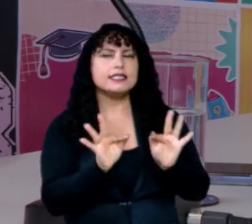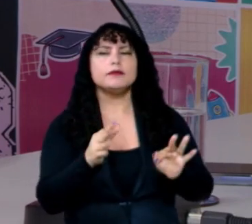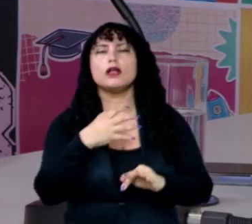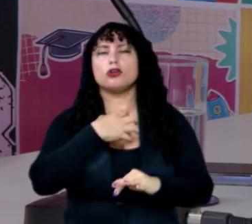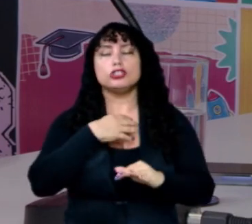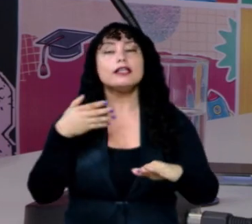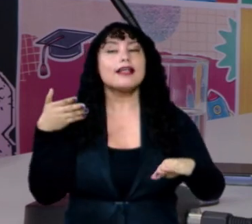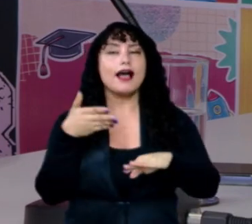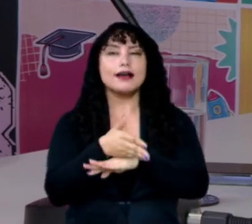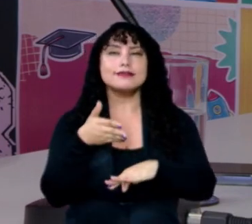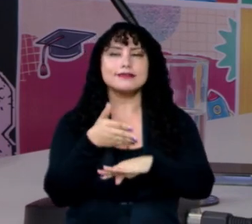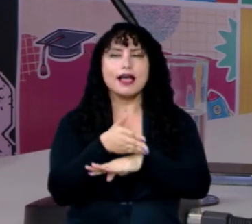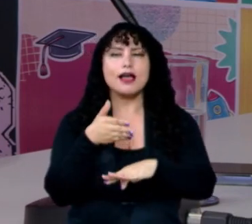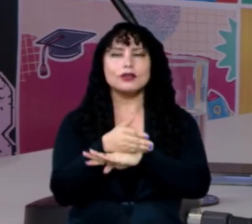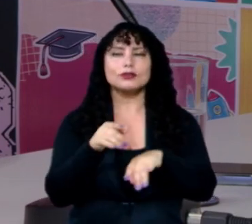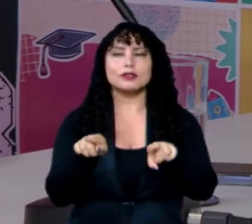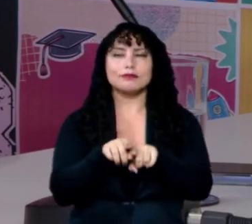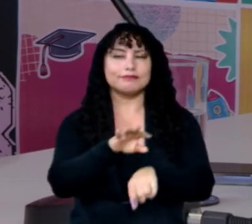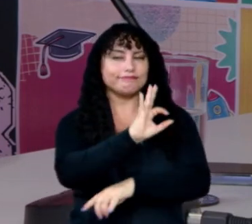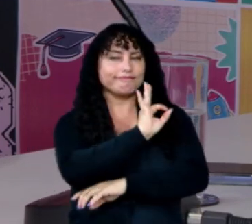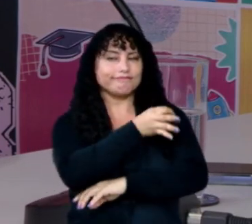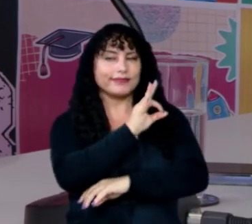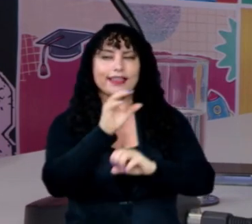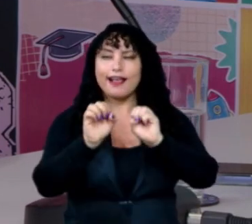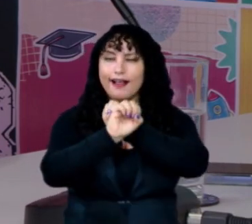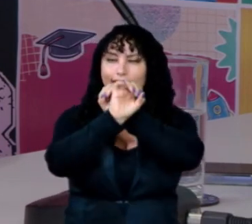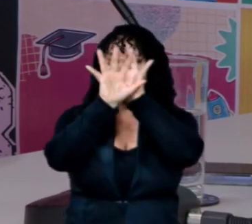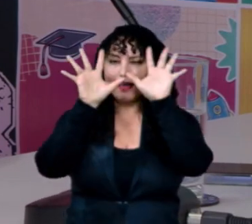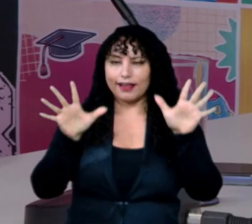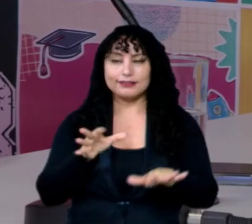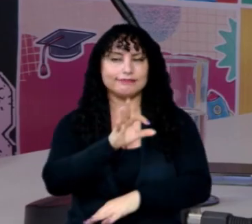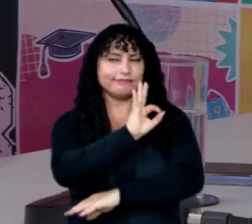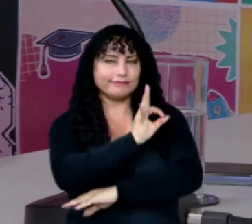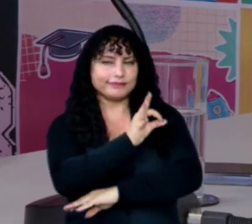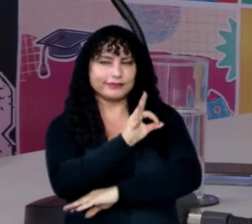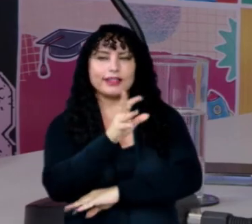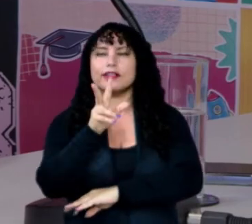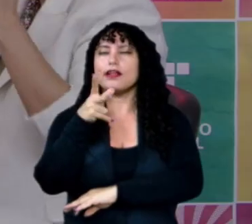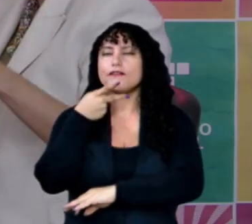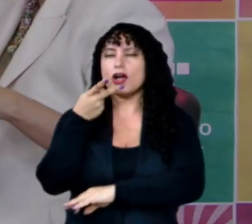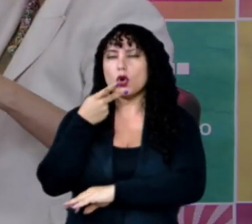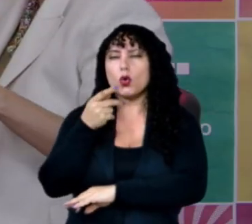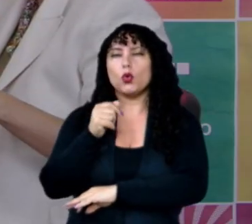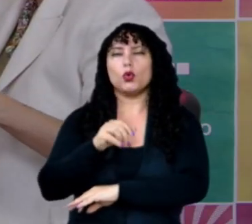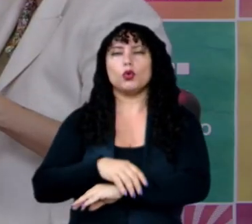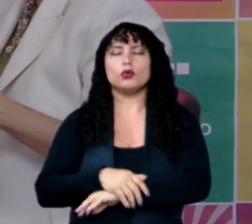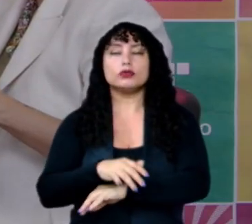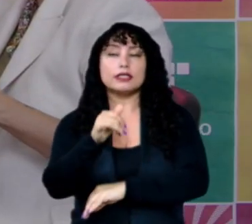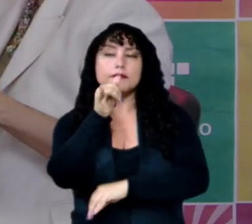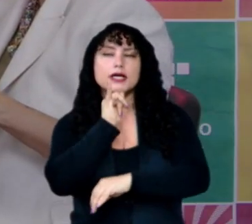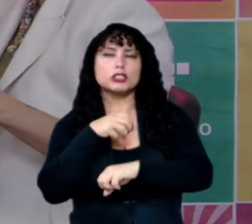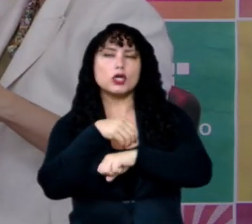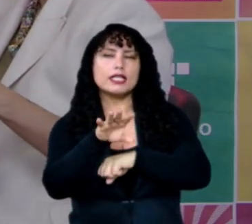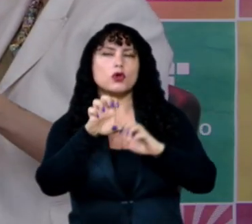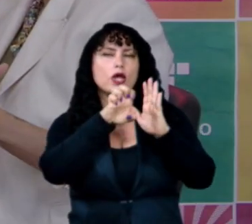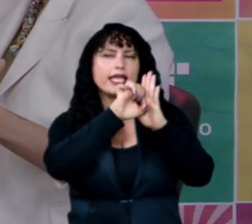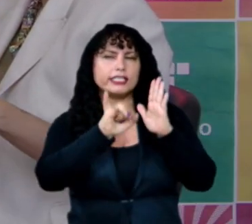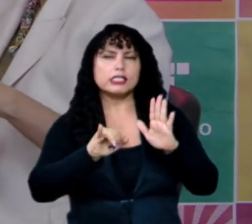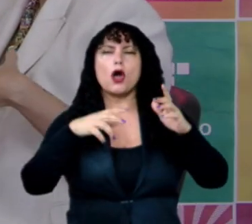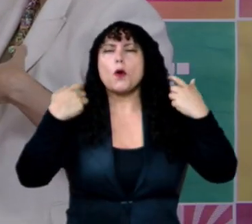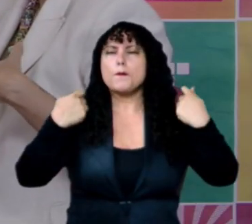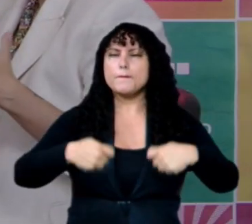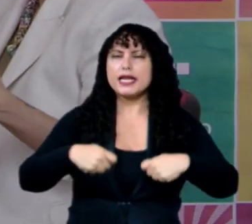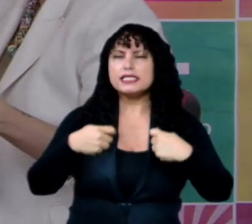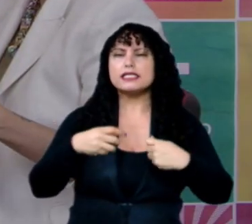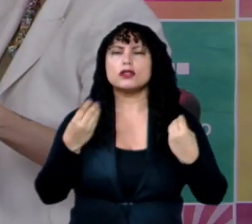de acesso, né? Da clareza. Exatamente. Quando você falou, né, você deu o exemplo do edital que precisa